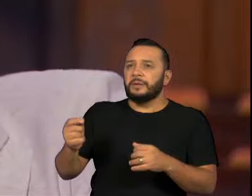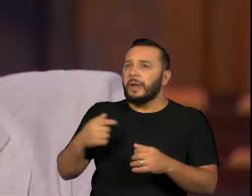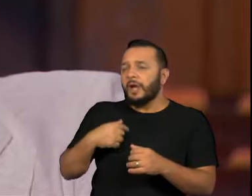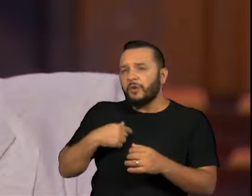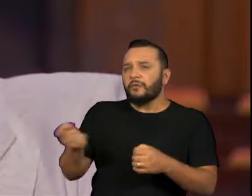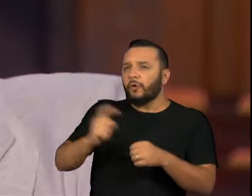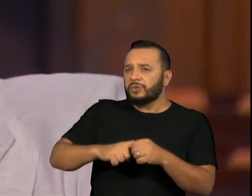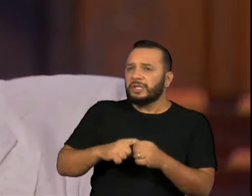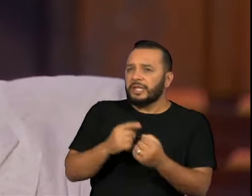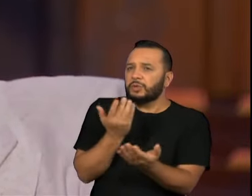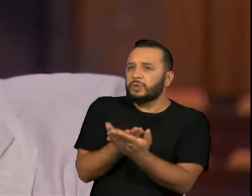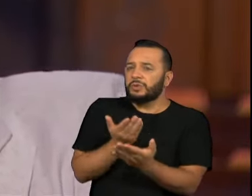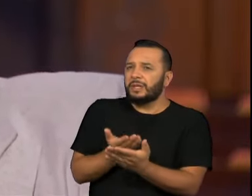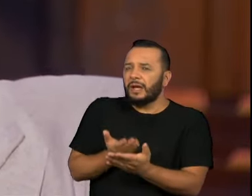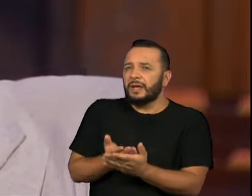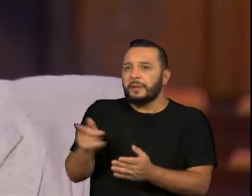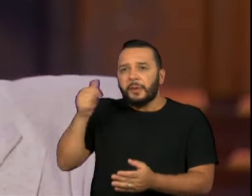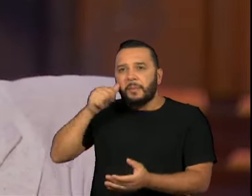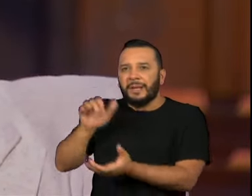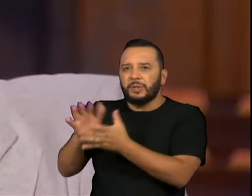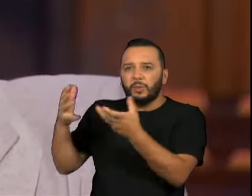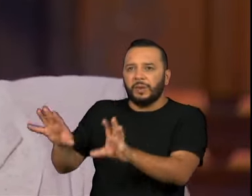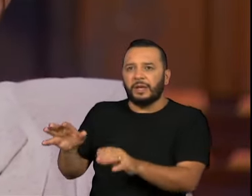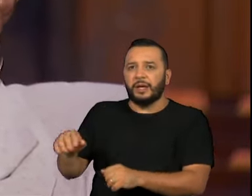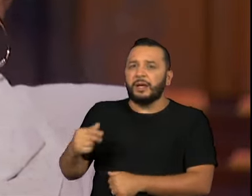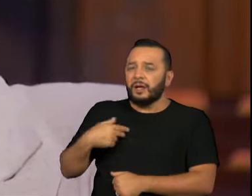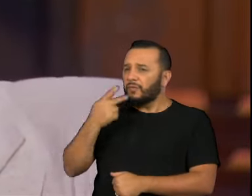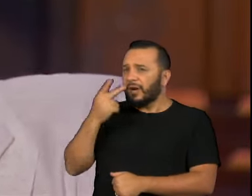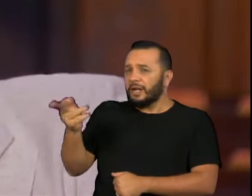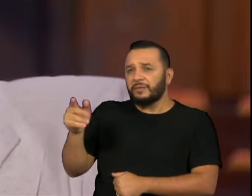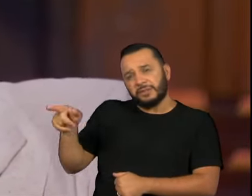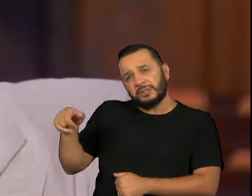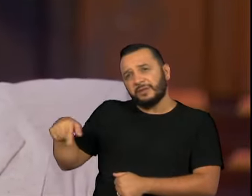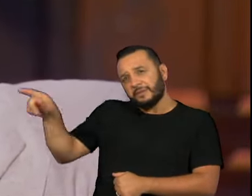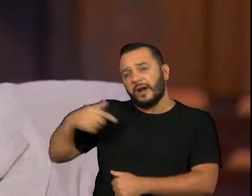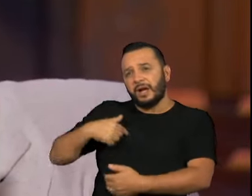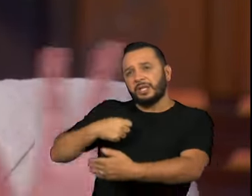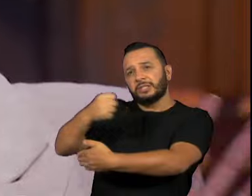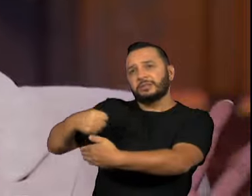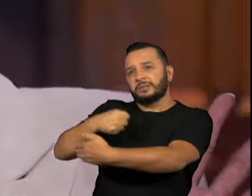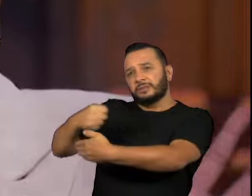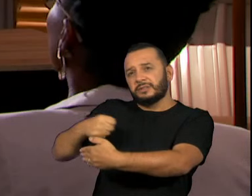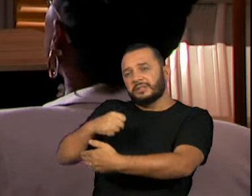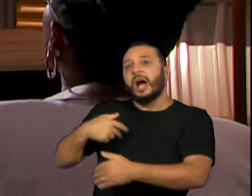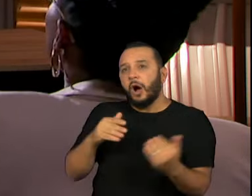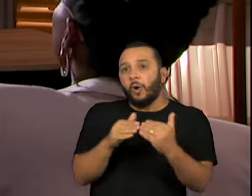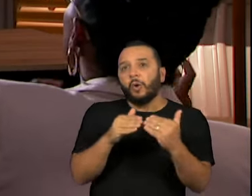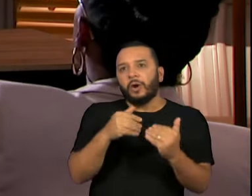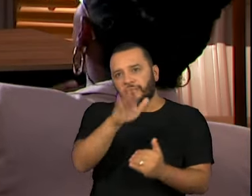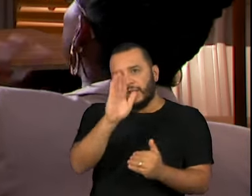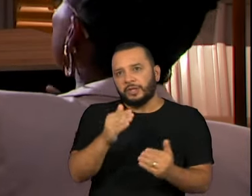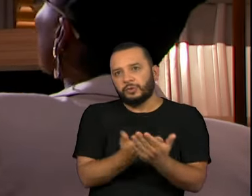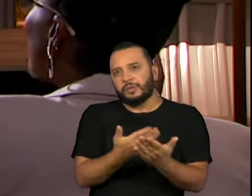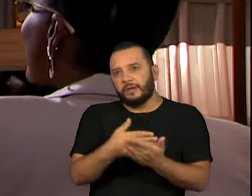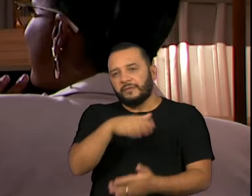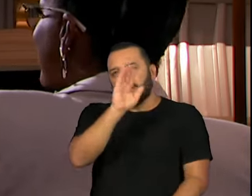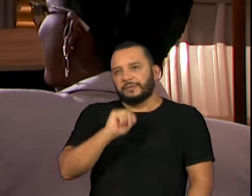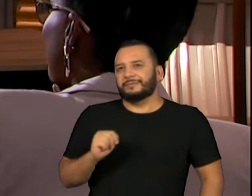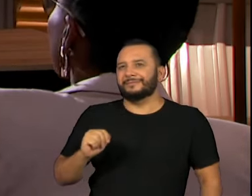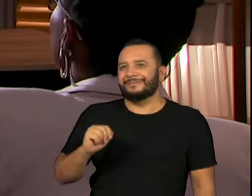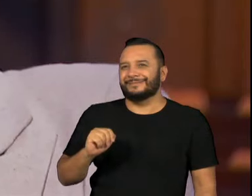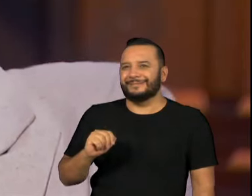que eu voltasse a estudar eu falei mesmo que que a senhora fez falei para ele então que eu não vou fazer então ele que fez essa jantar dele mas só que não está enchendo conclusão E aí várias